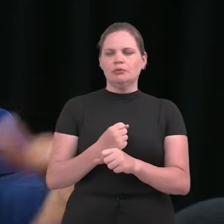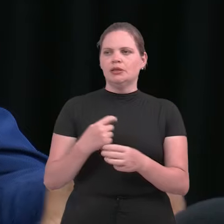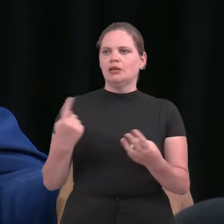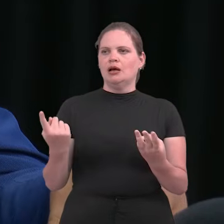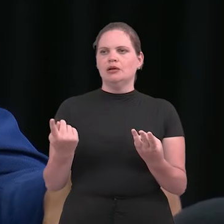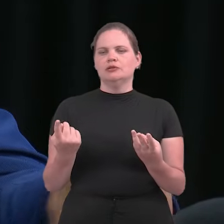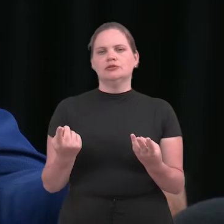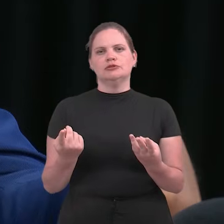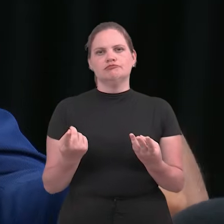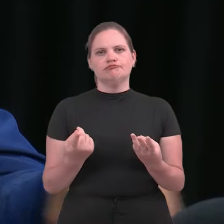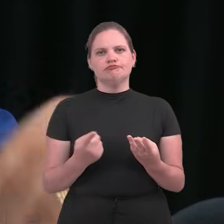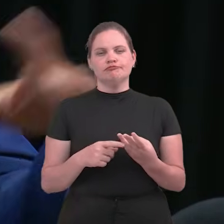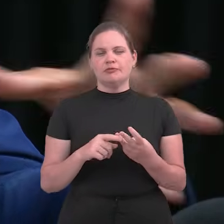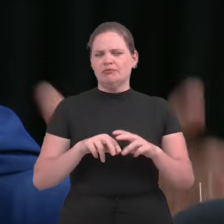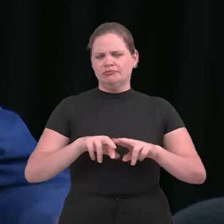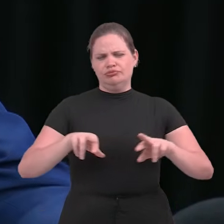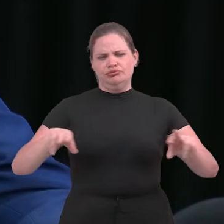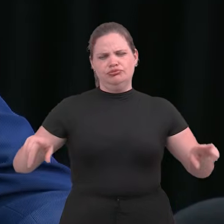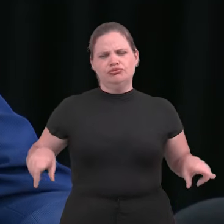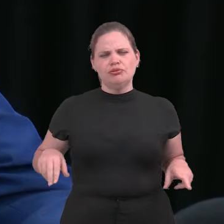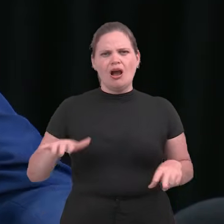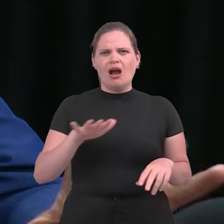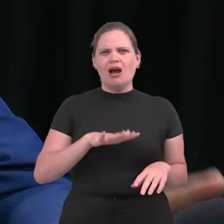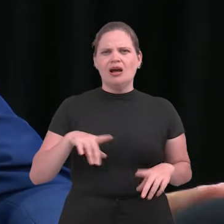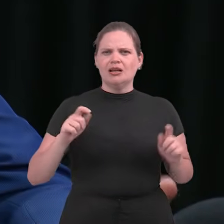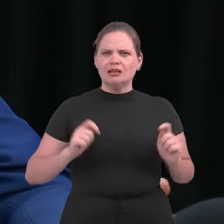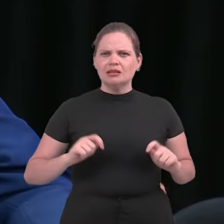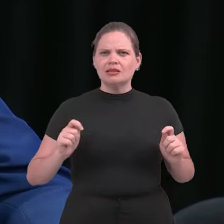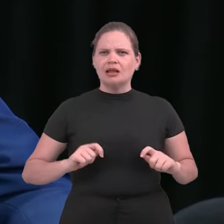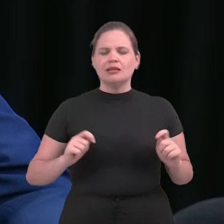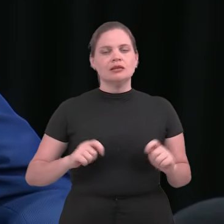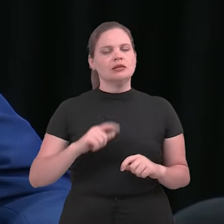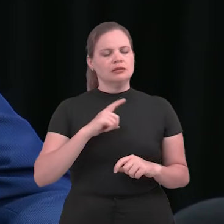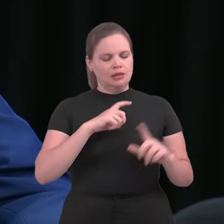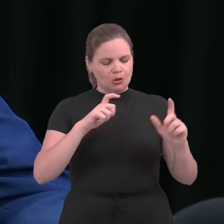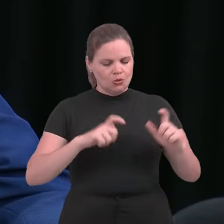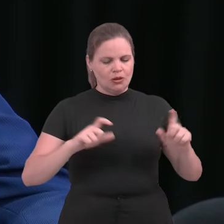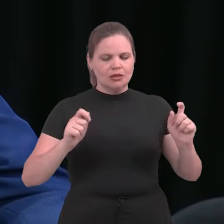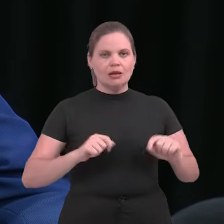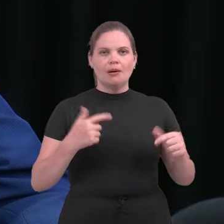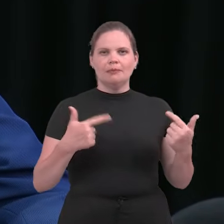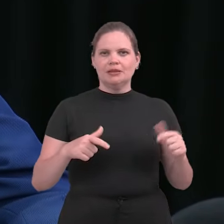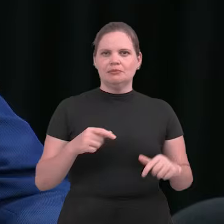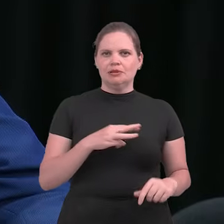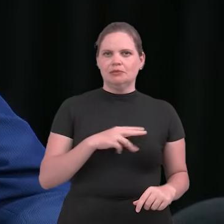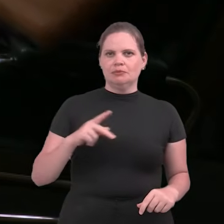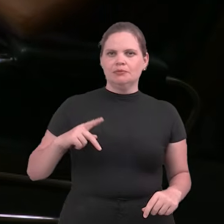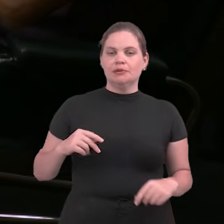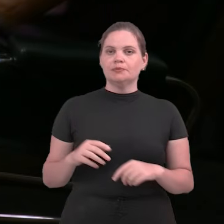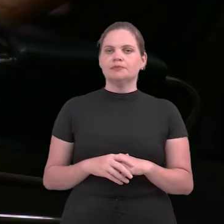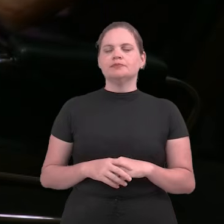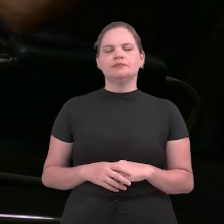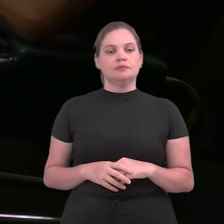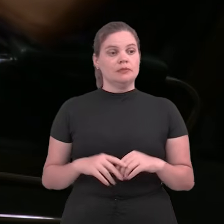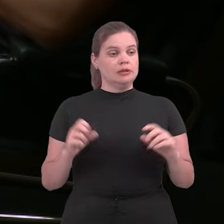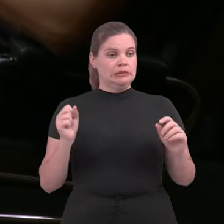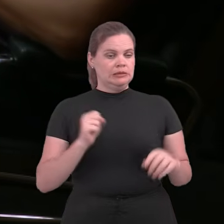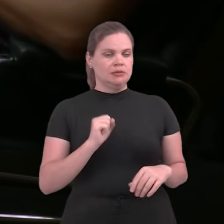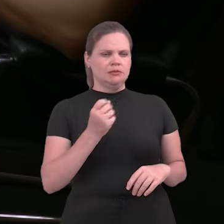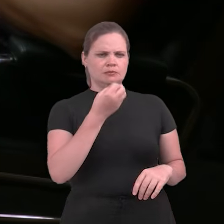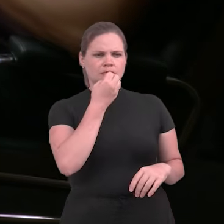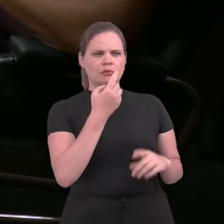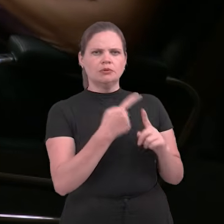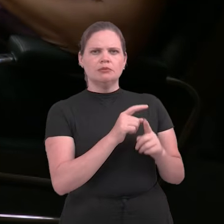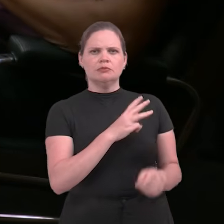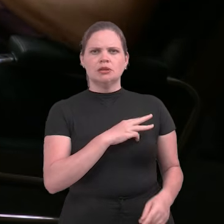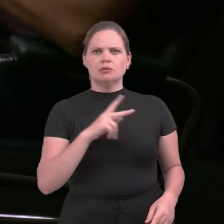área, muitas formações tem local para trabalhar lá no MPU, não tem, José? E o que é bom é que o Ministério Público